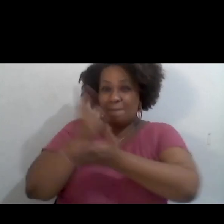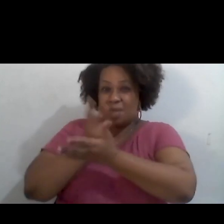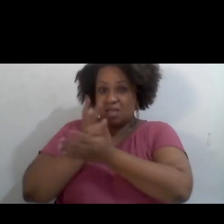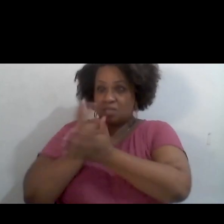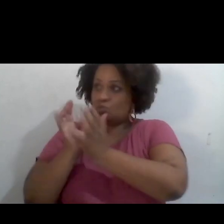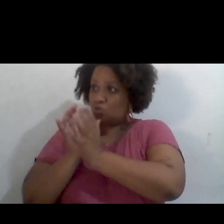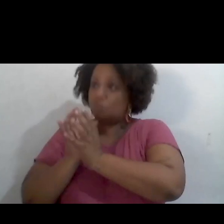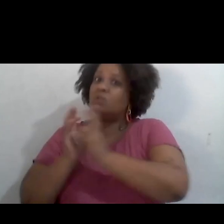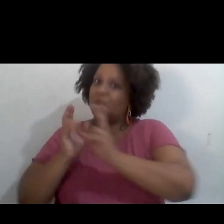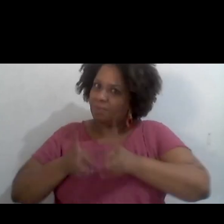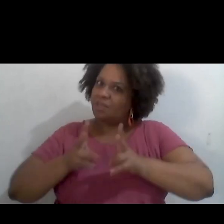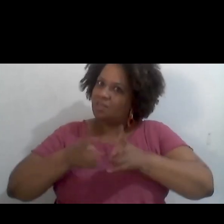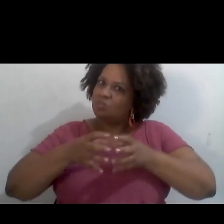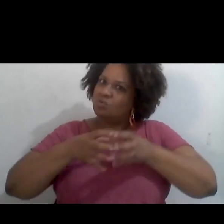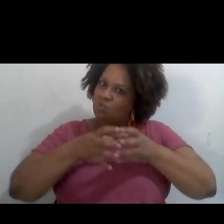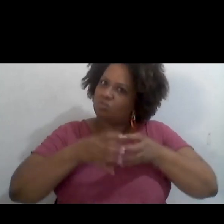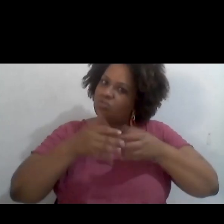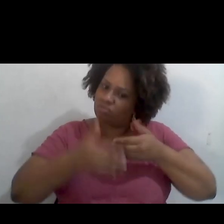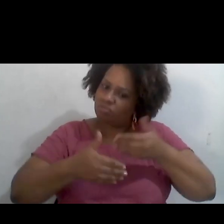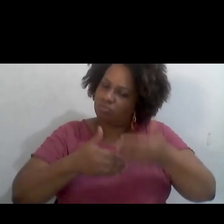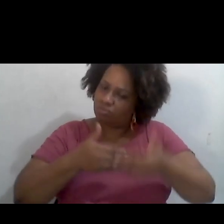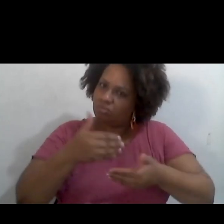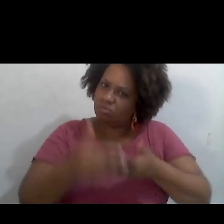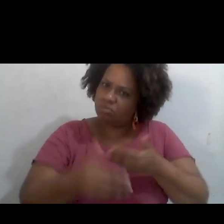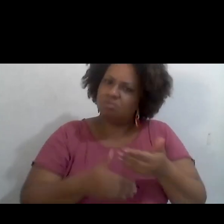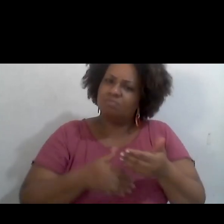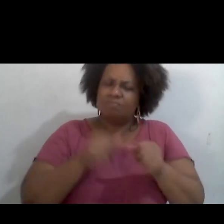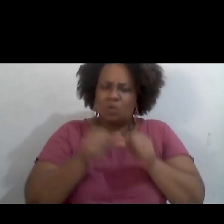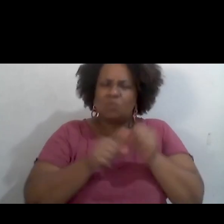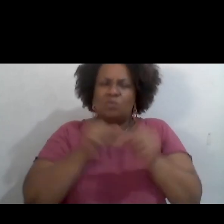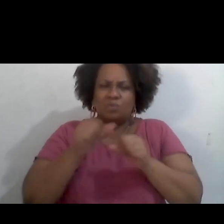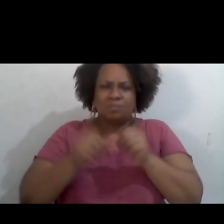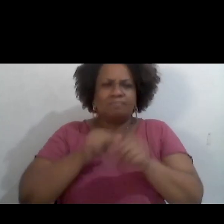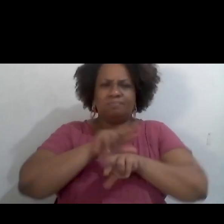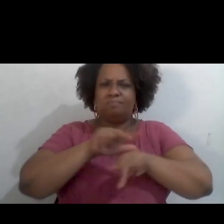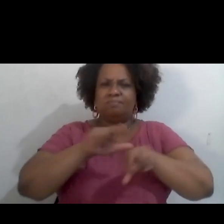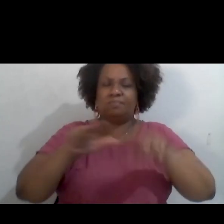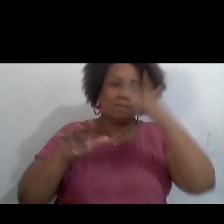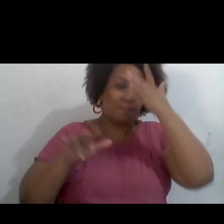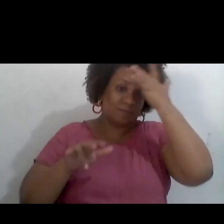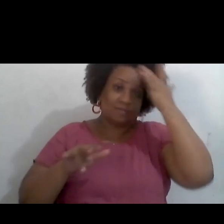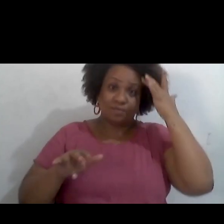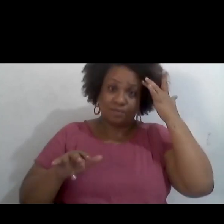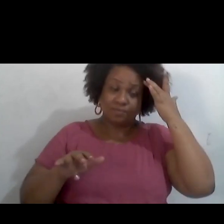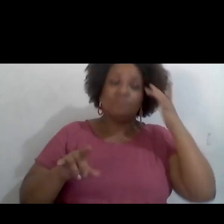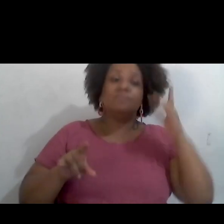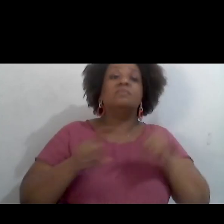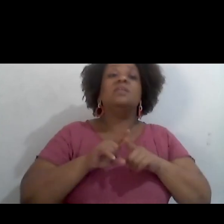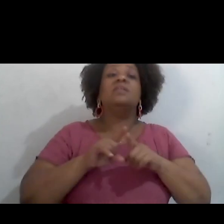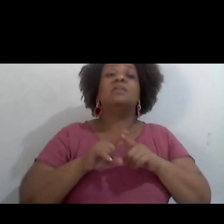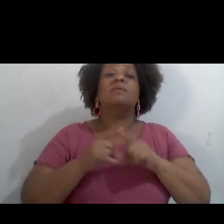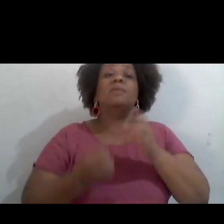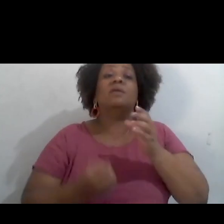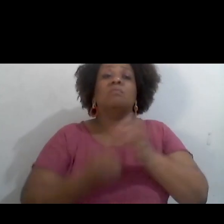mas é um governo de continuidade. Então, houve uma série de modificações na equipe e também da realização de um